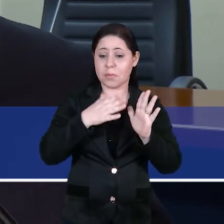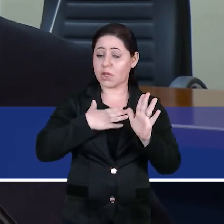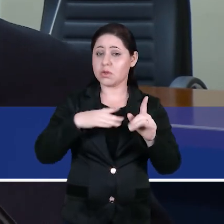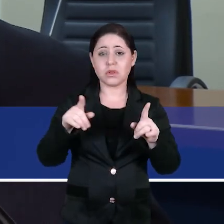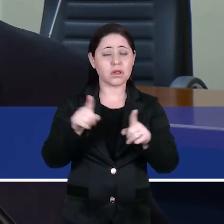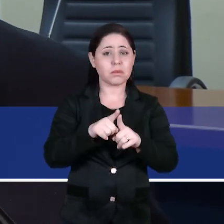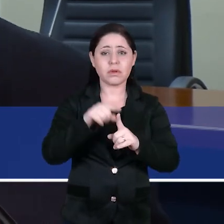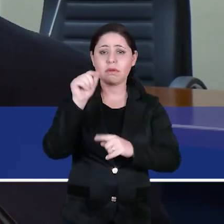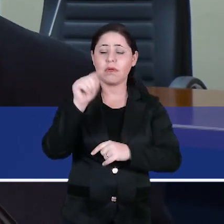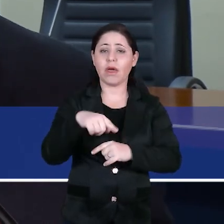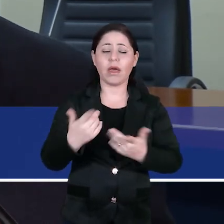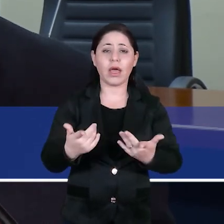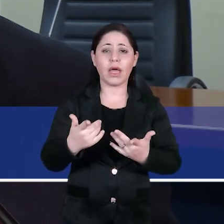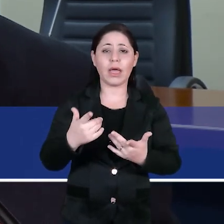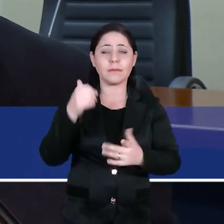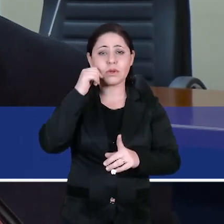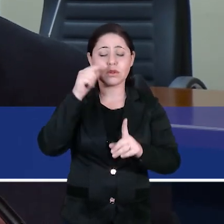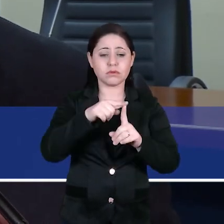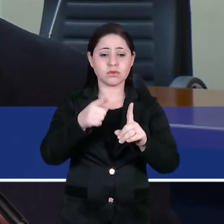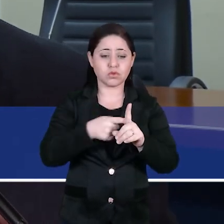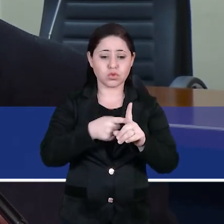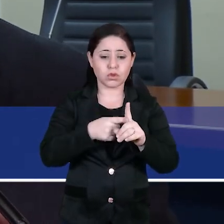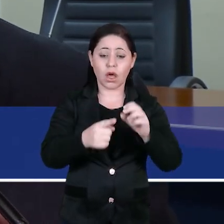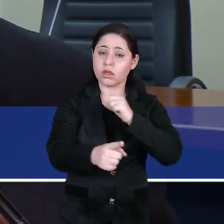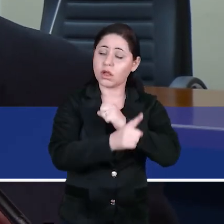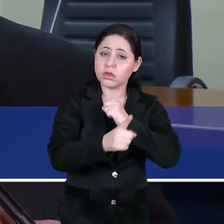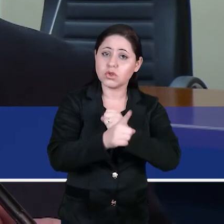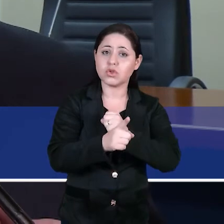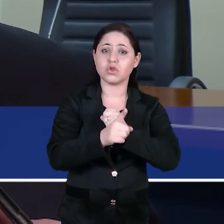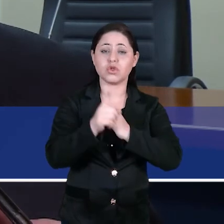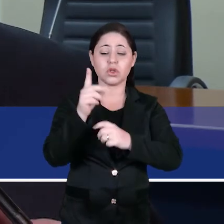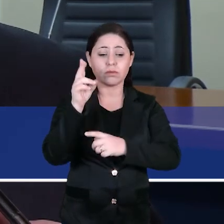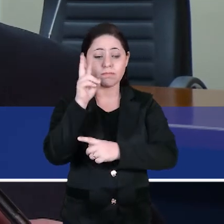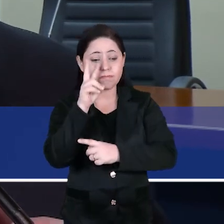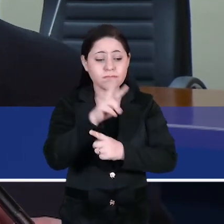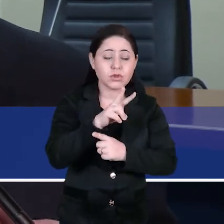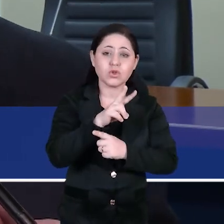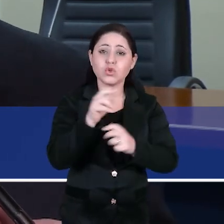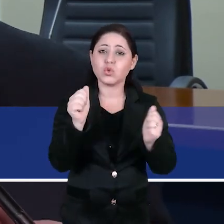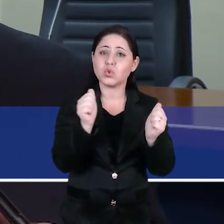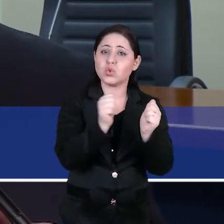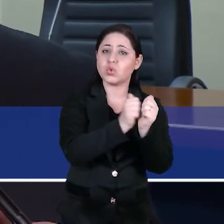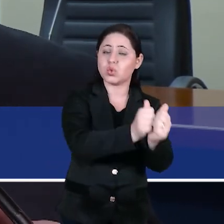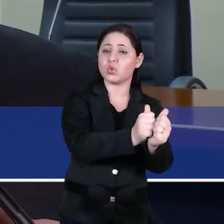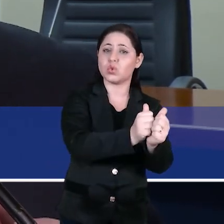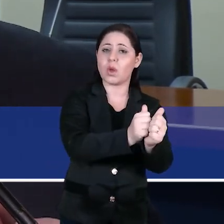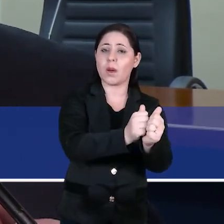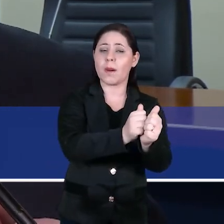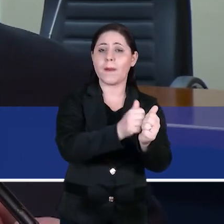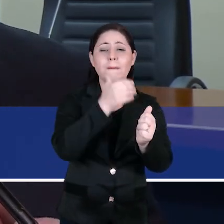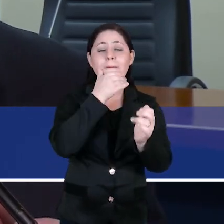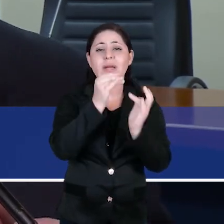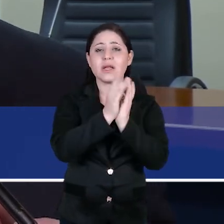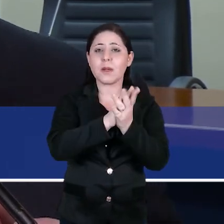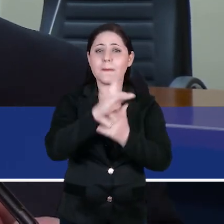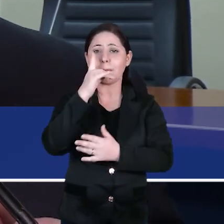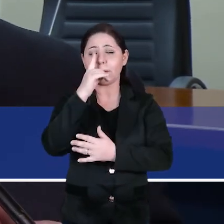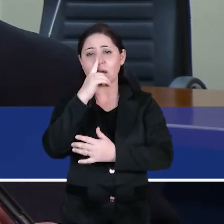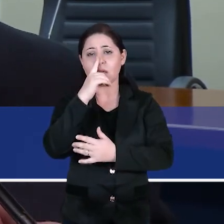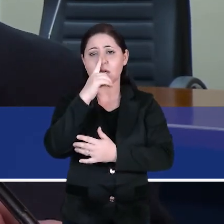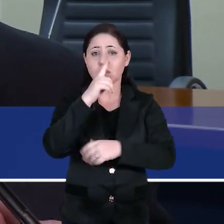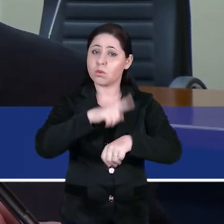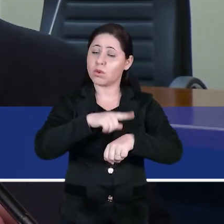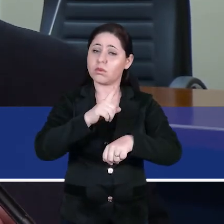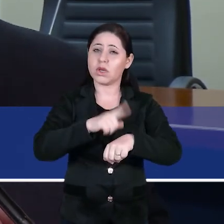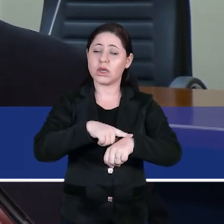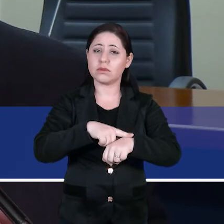inclusive, de as pessoas, a parturiente ser assistida, né? Ou seja, pelo esposo ou pela mãe, que ela não fique sozinha